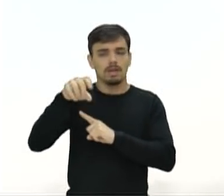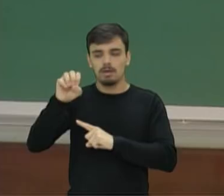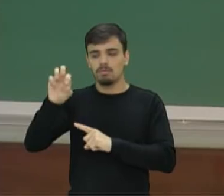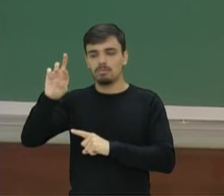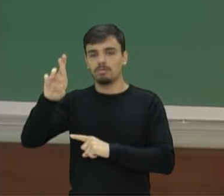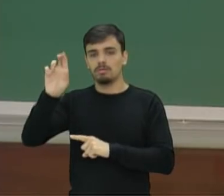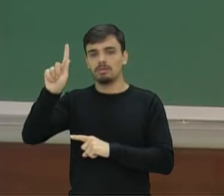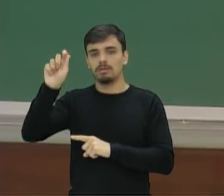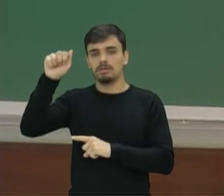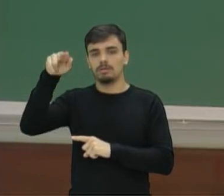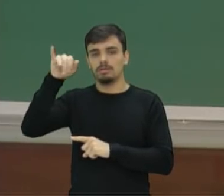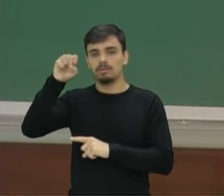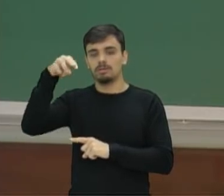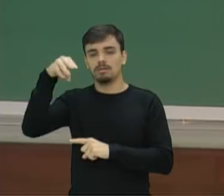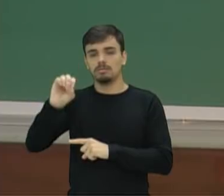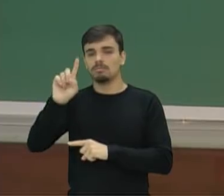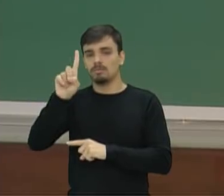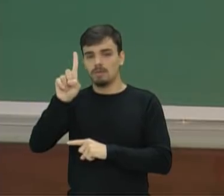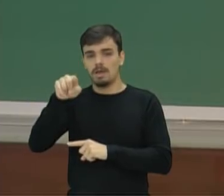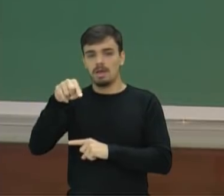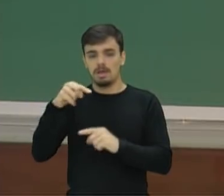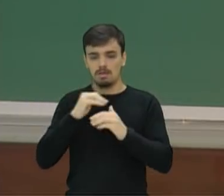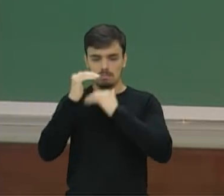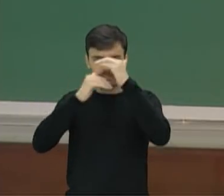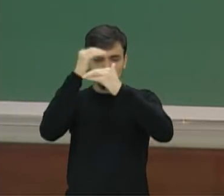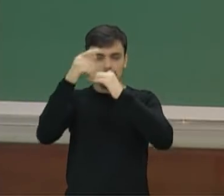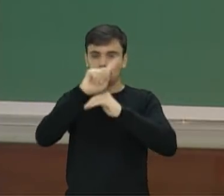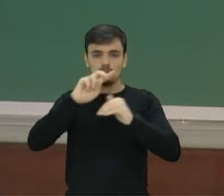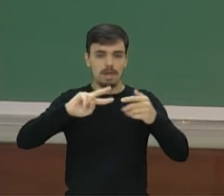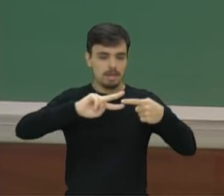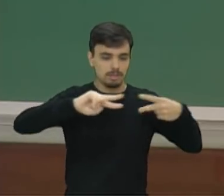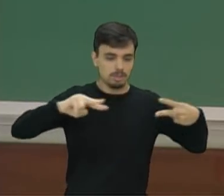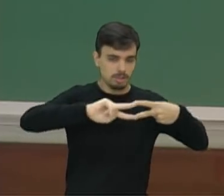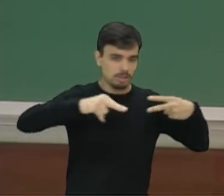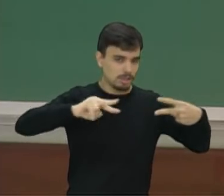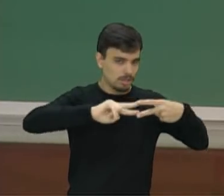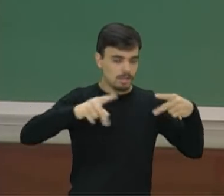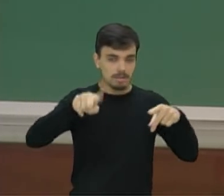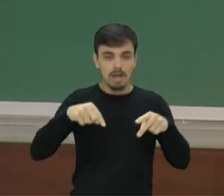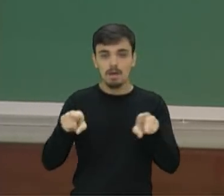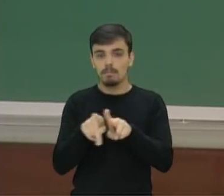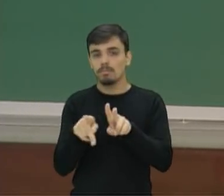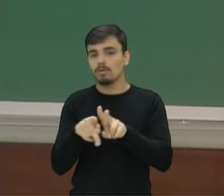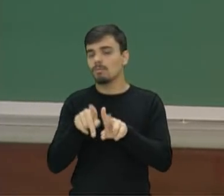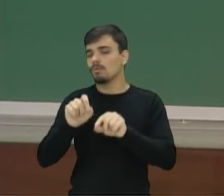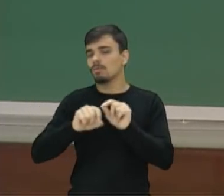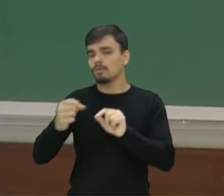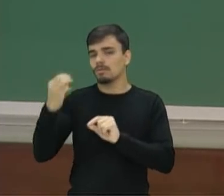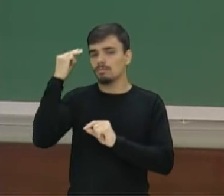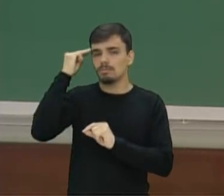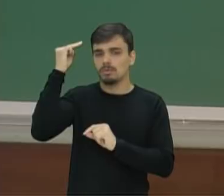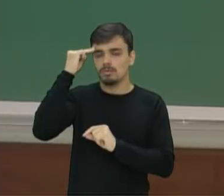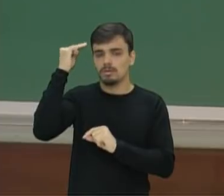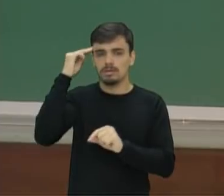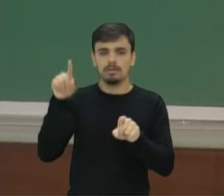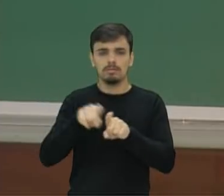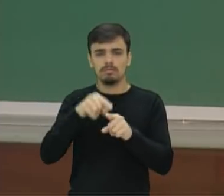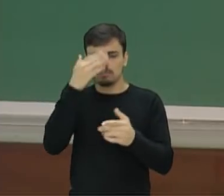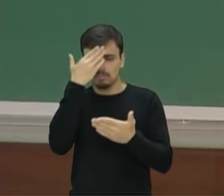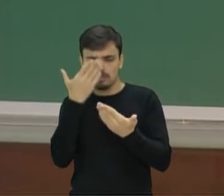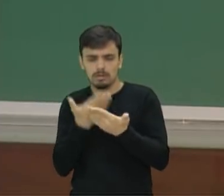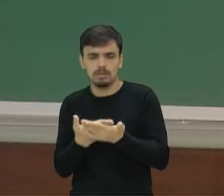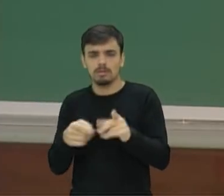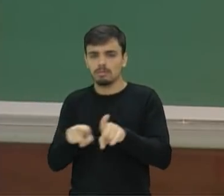evolução, mas não é uma evolução genética. O Durkheim vai ver uma evolução da moral, do conhecimento, das crenças,